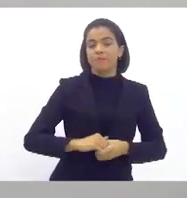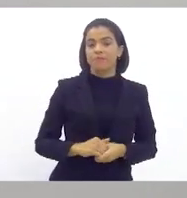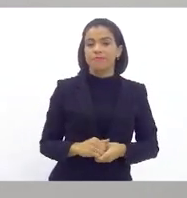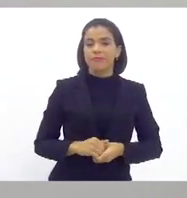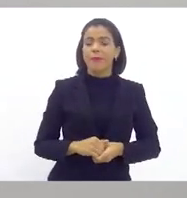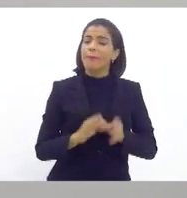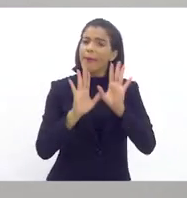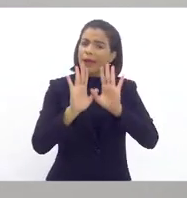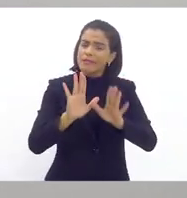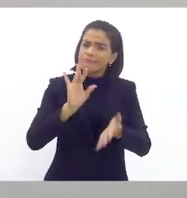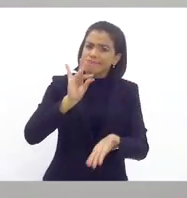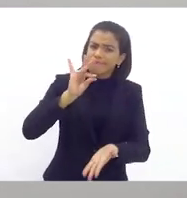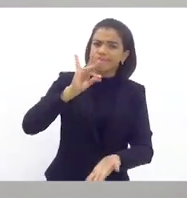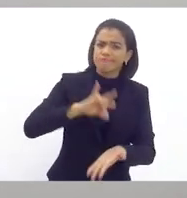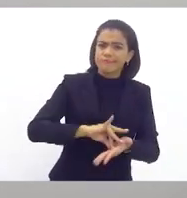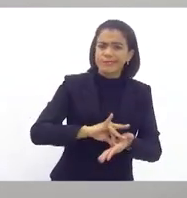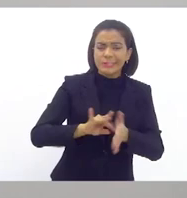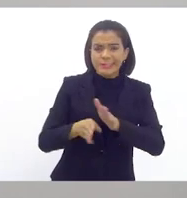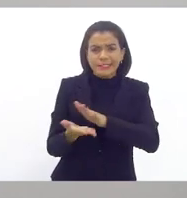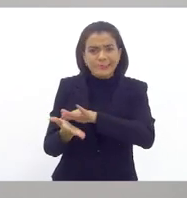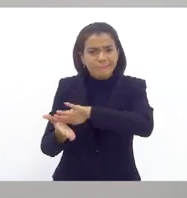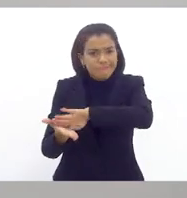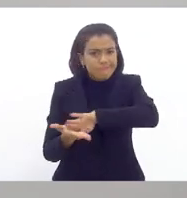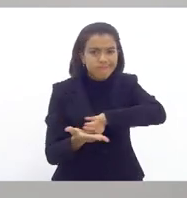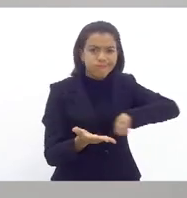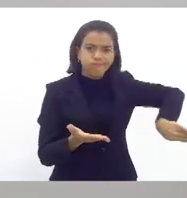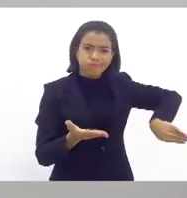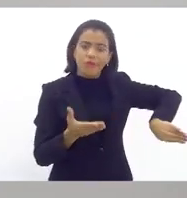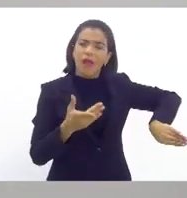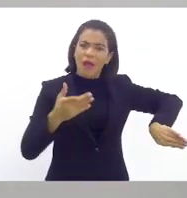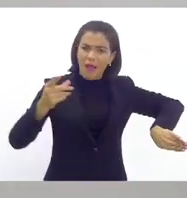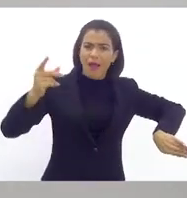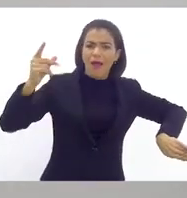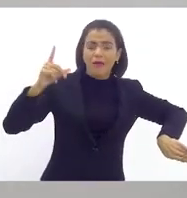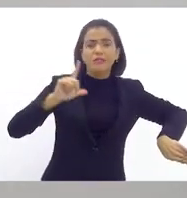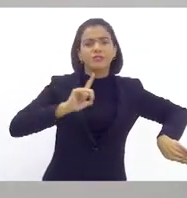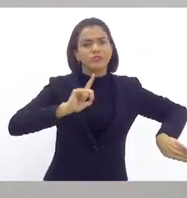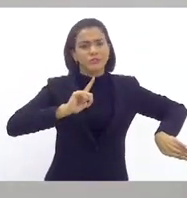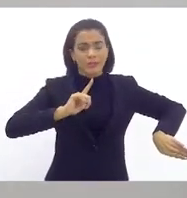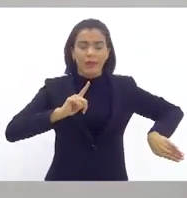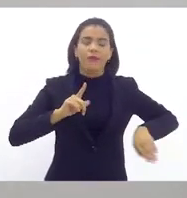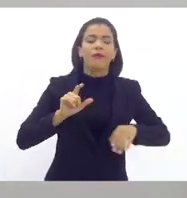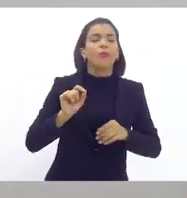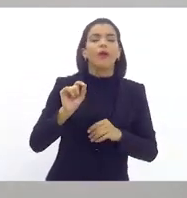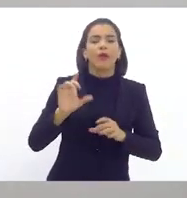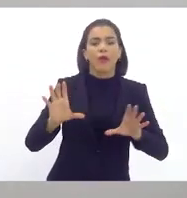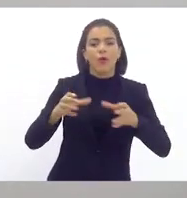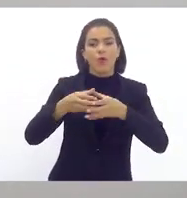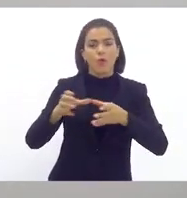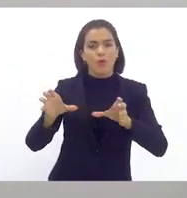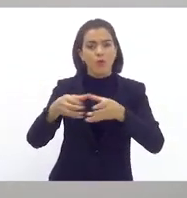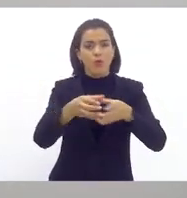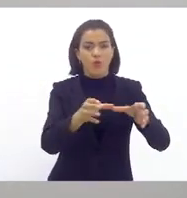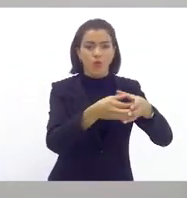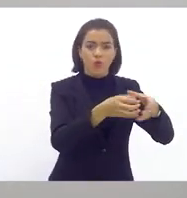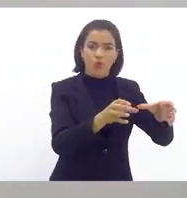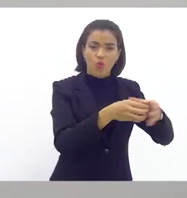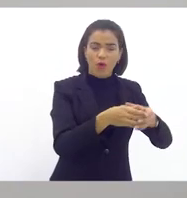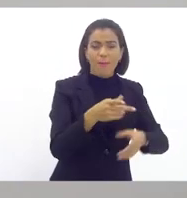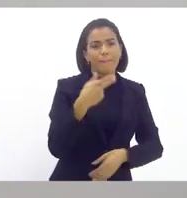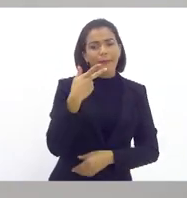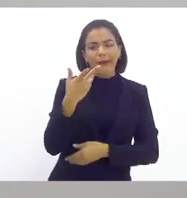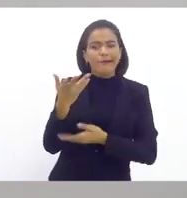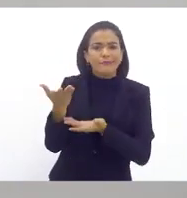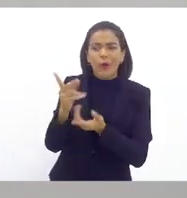Ignora-se que existiam vários grupos aldeados ao longo do território brasileiro, trata-se como se fosse apenas um único